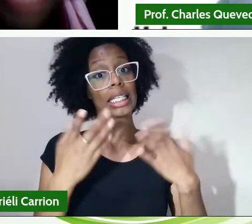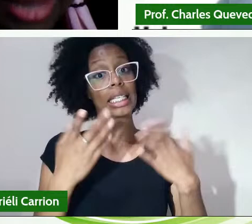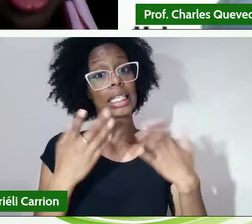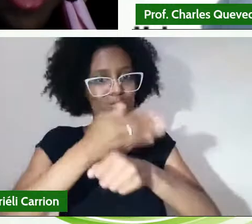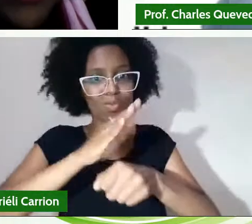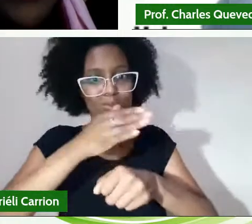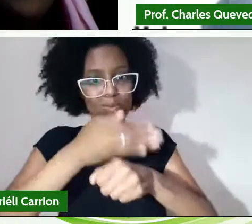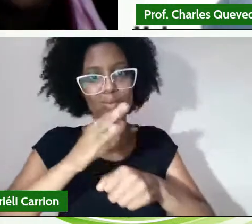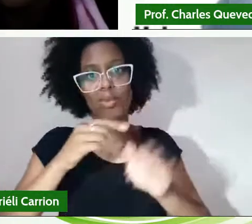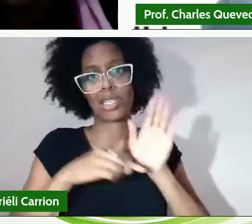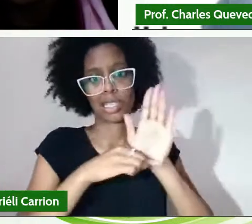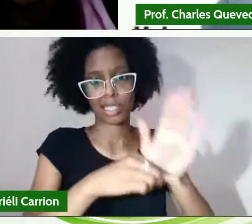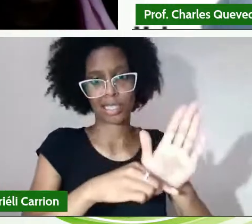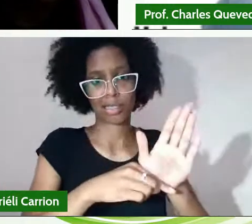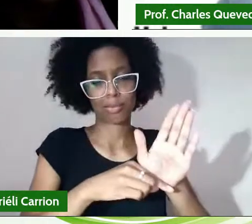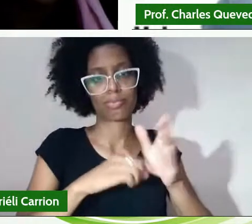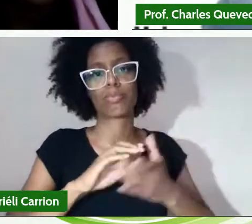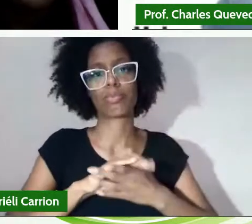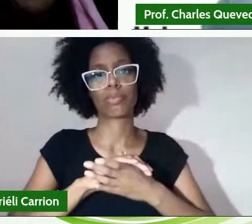é letramento.